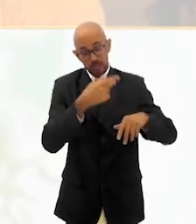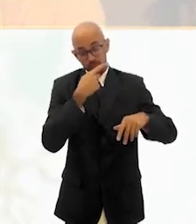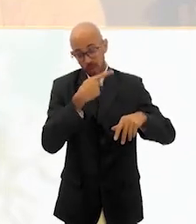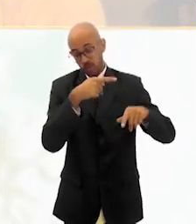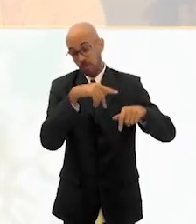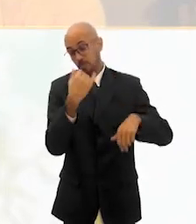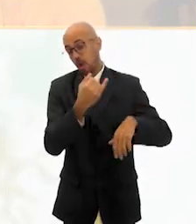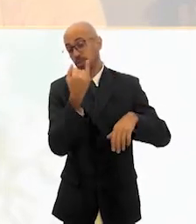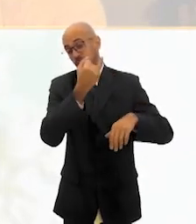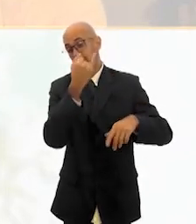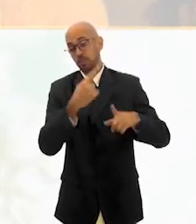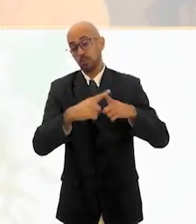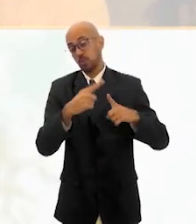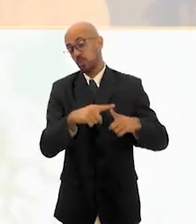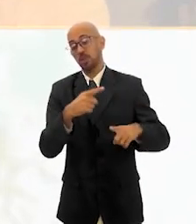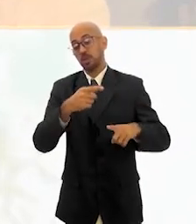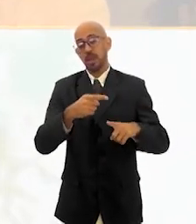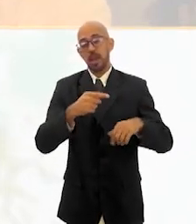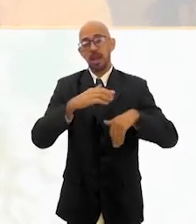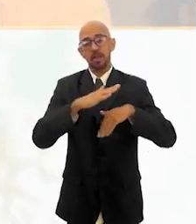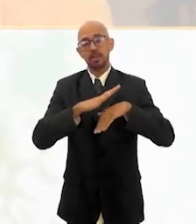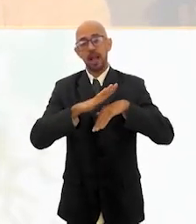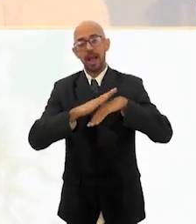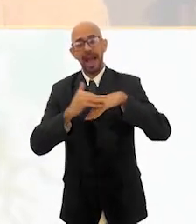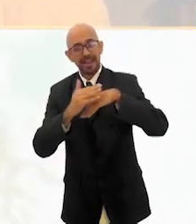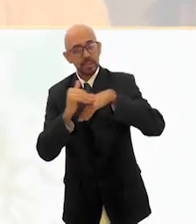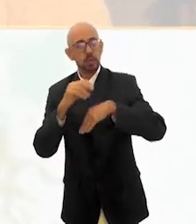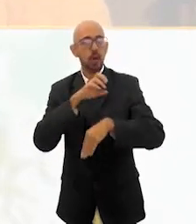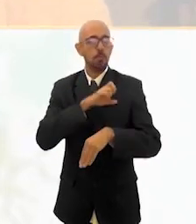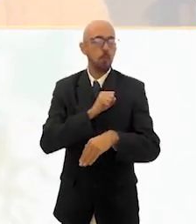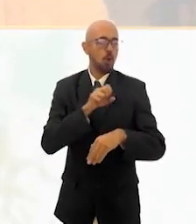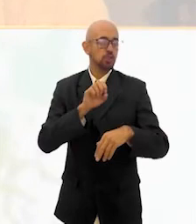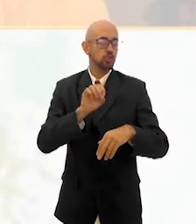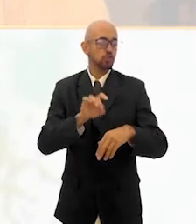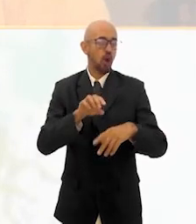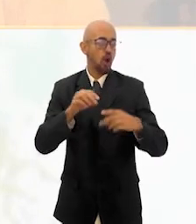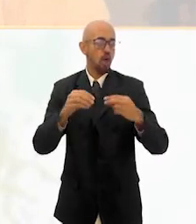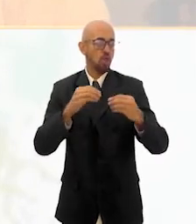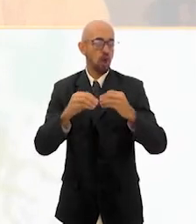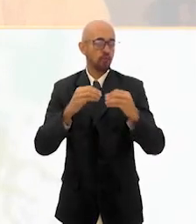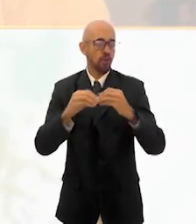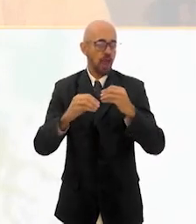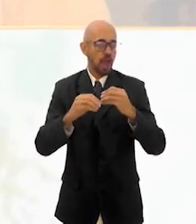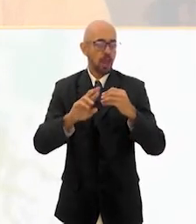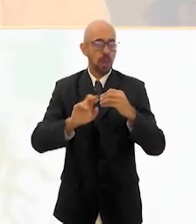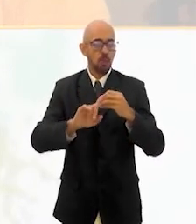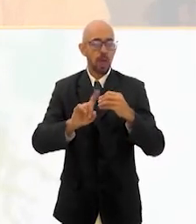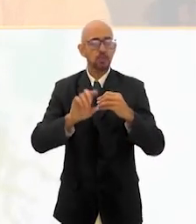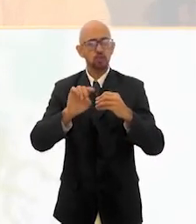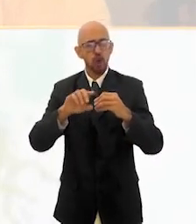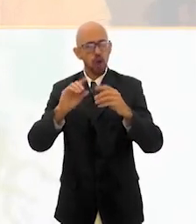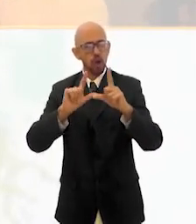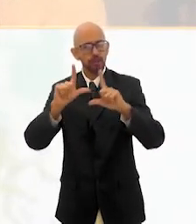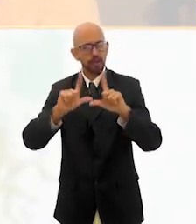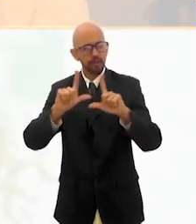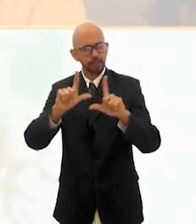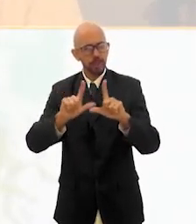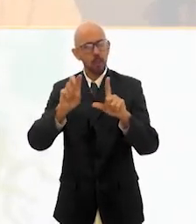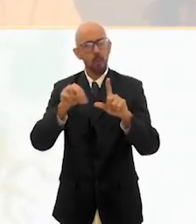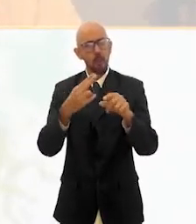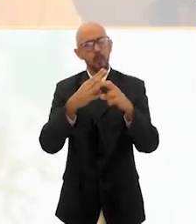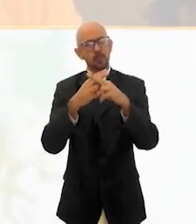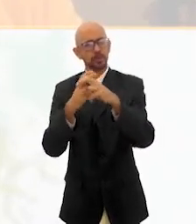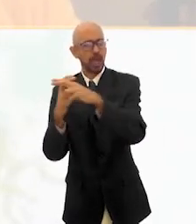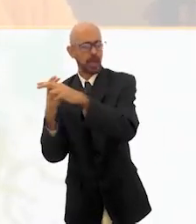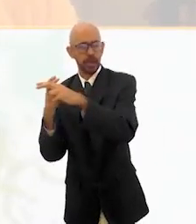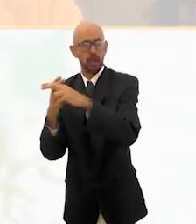E a gente não pode achar que amor e carinho é só coisa de novela. É só coisa de televisão, enfim, de